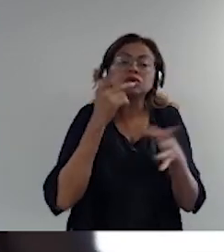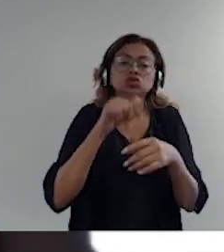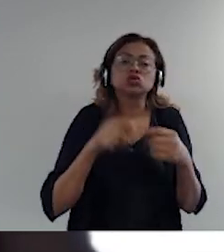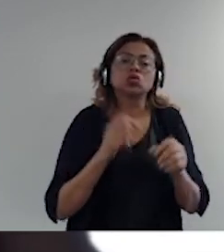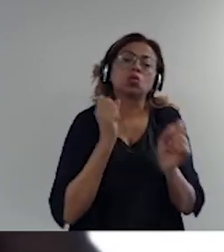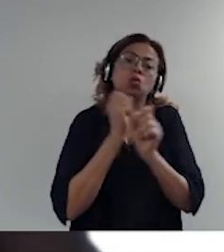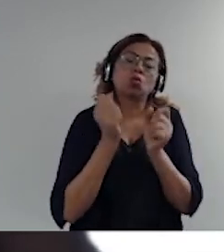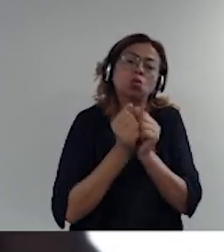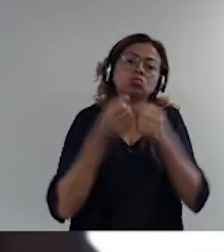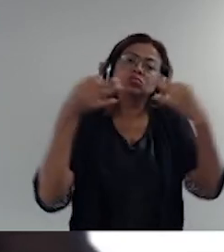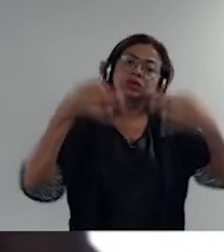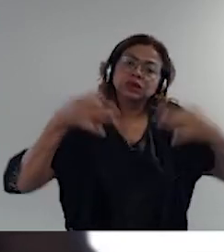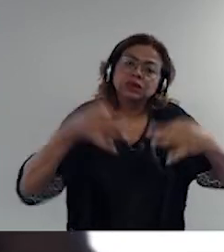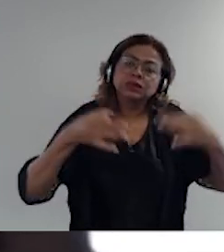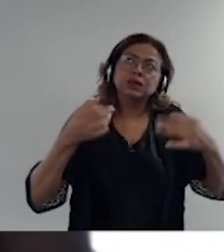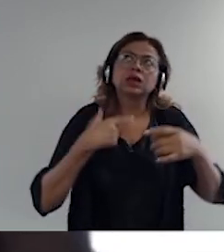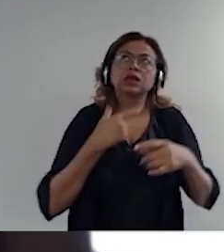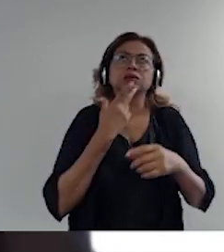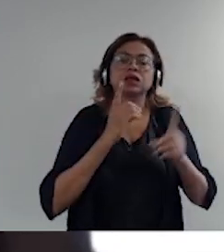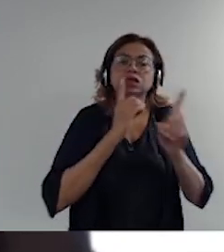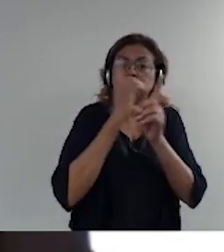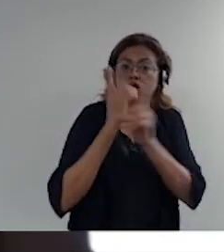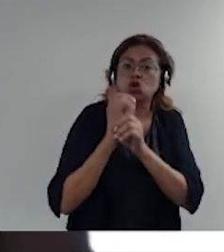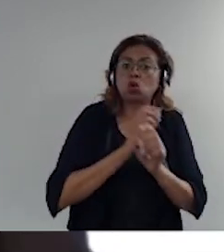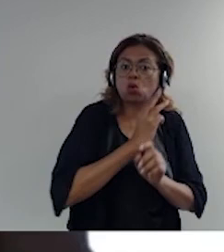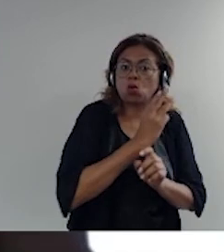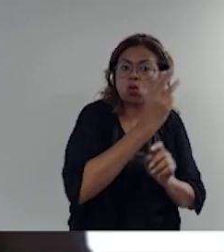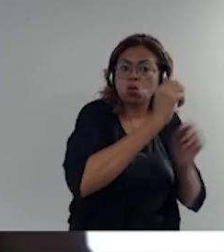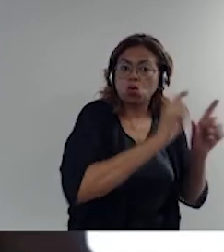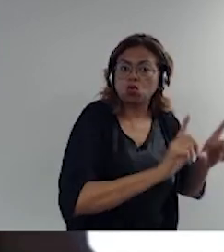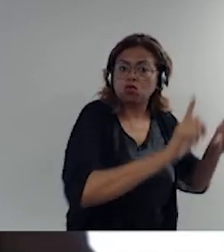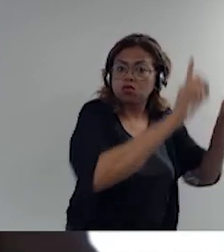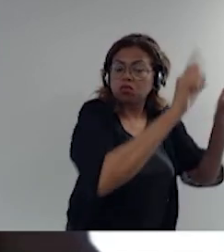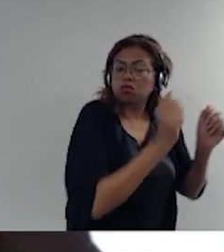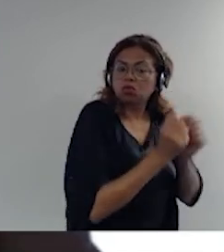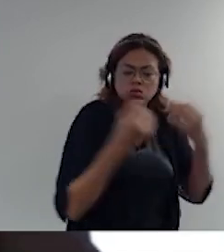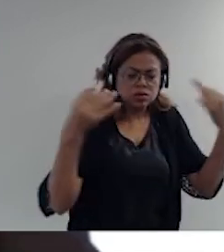dúvida. Eu não me lembro quem foi que falou, mas eu concordo